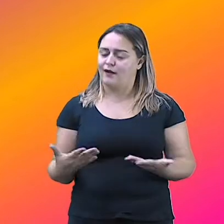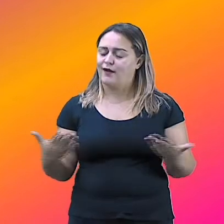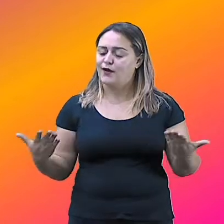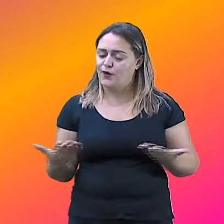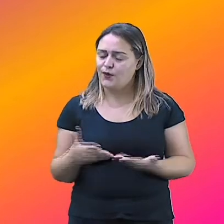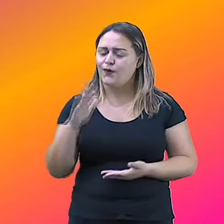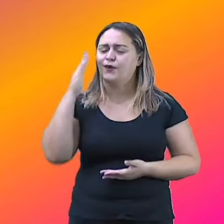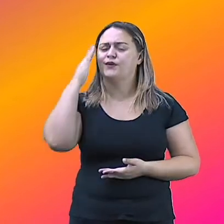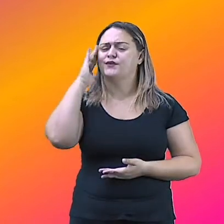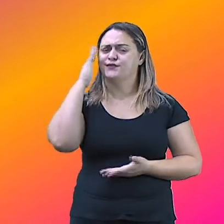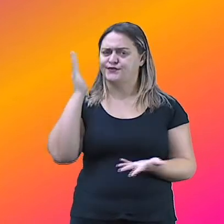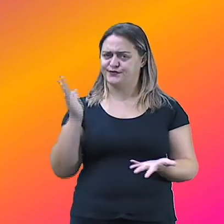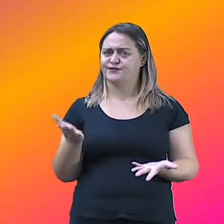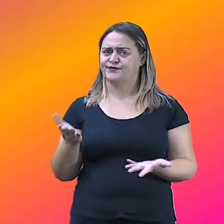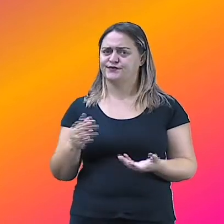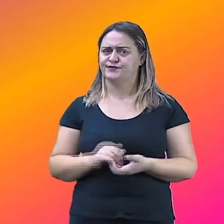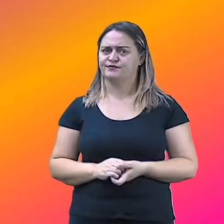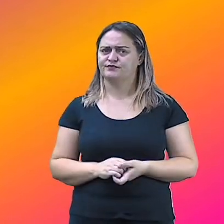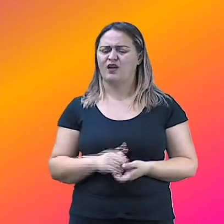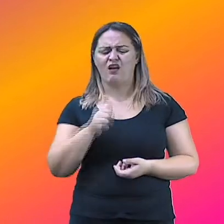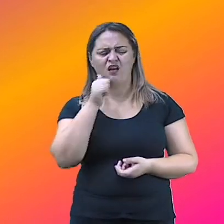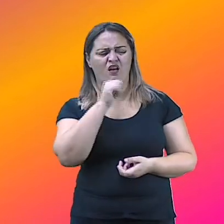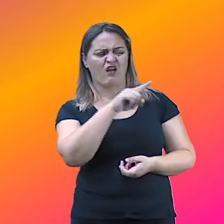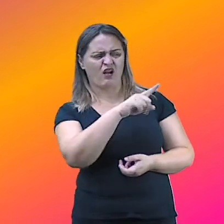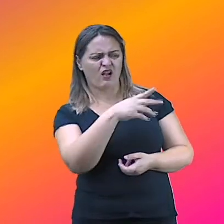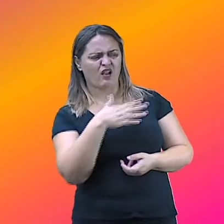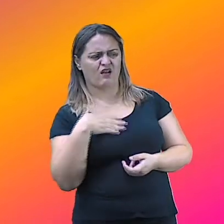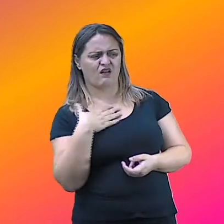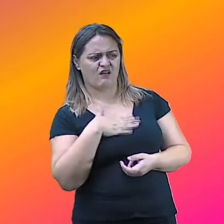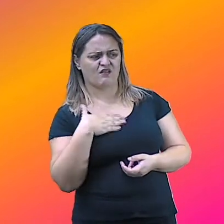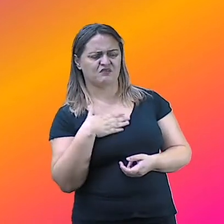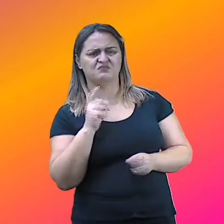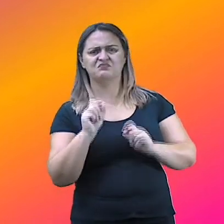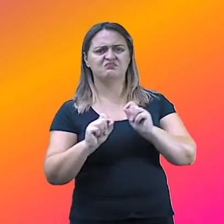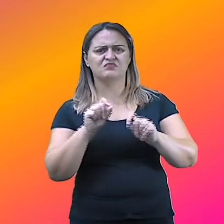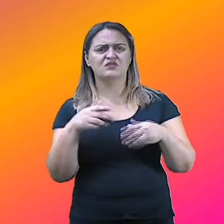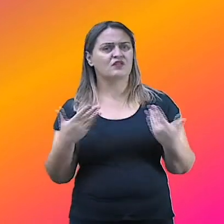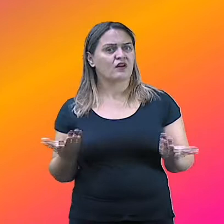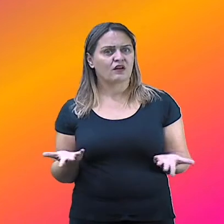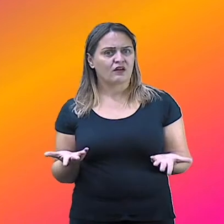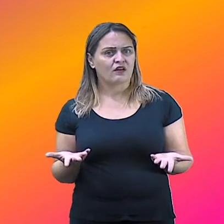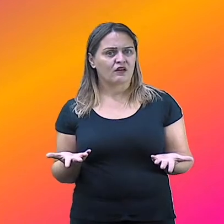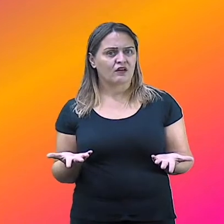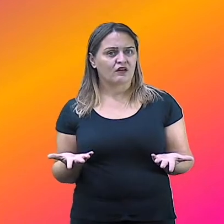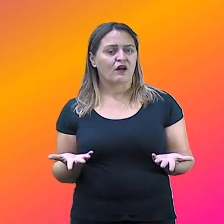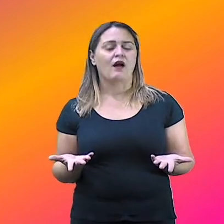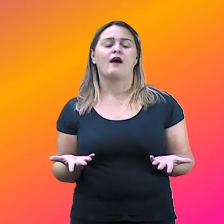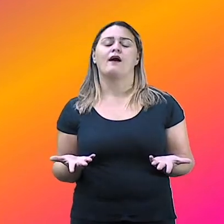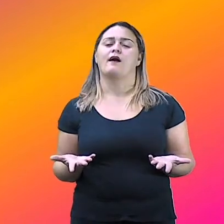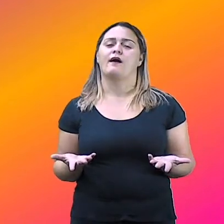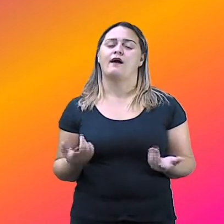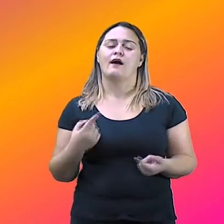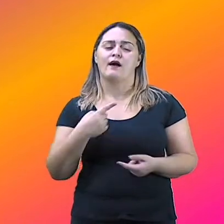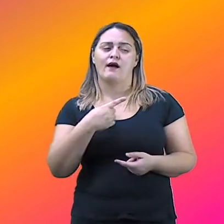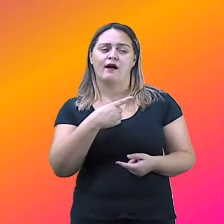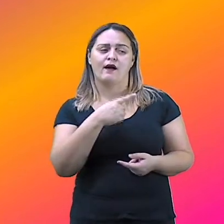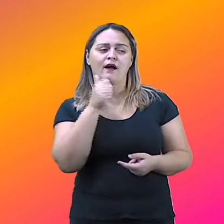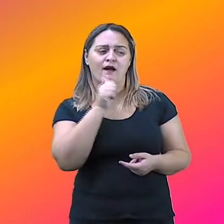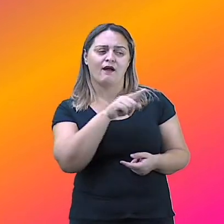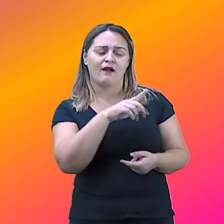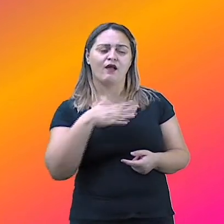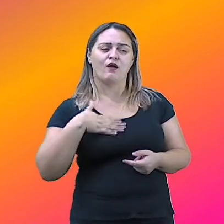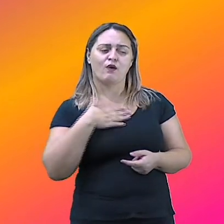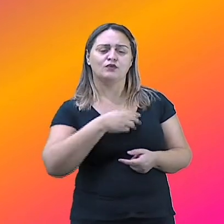entendeu. Ela gosta? Ela gosta de quê? Ela gosta de